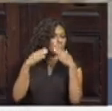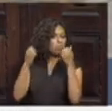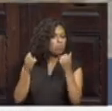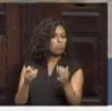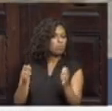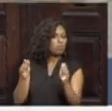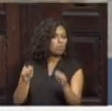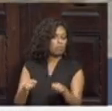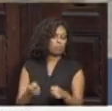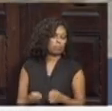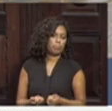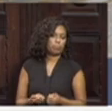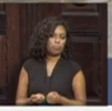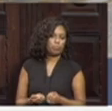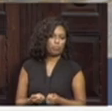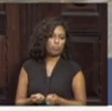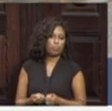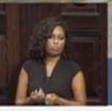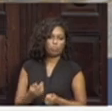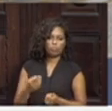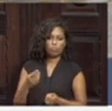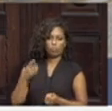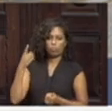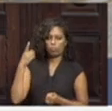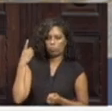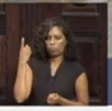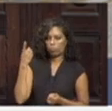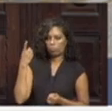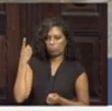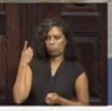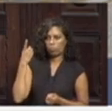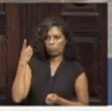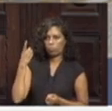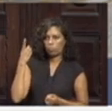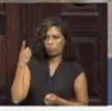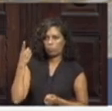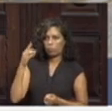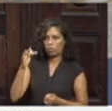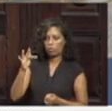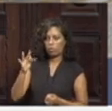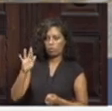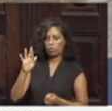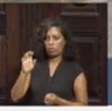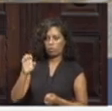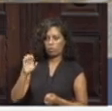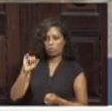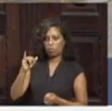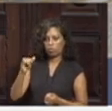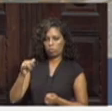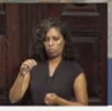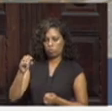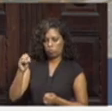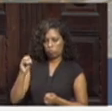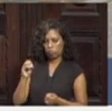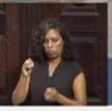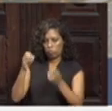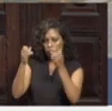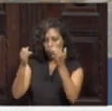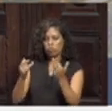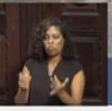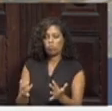Excelência e também do Marquinhos, da mesa. Em outubro, nós fizemos uma audiência pública nessa casa, exatamente